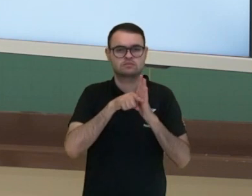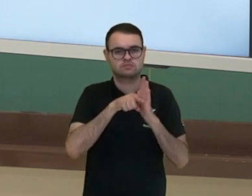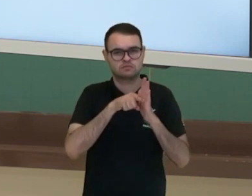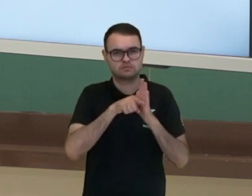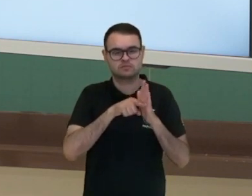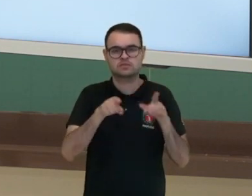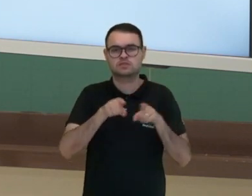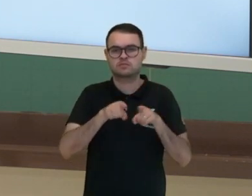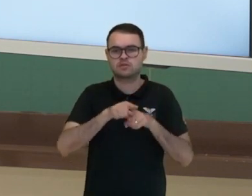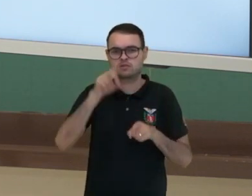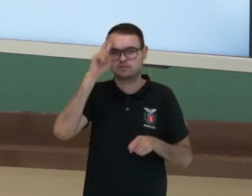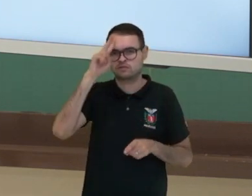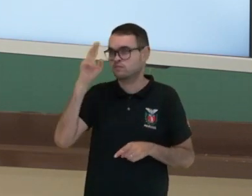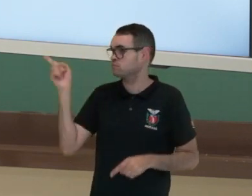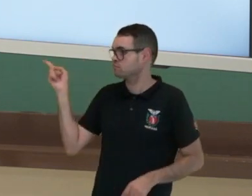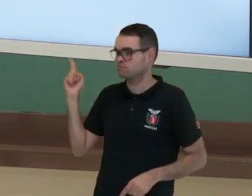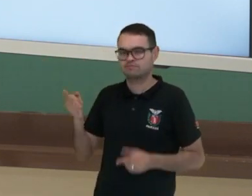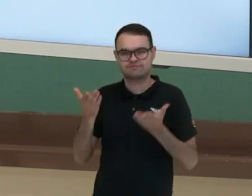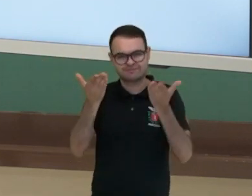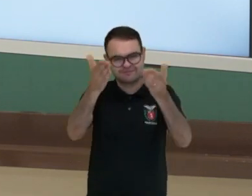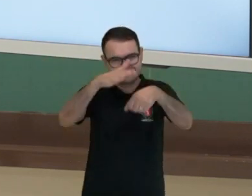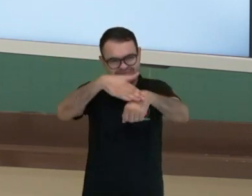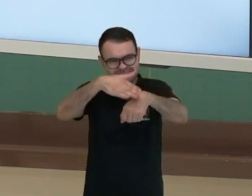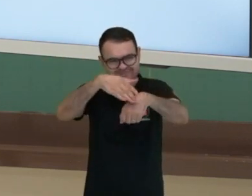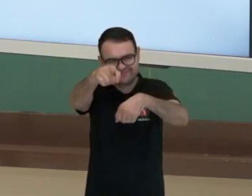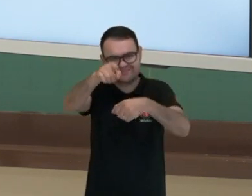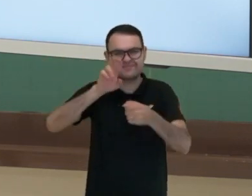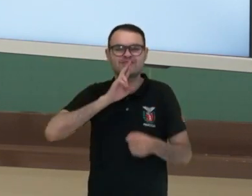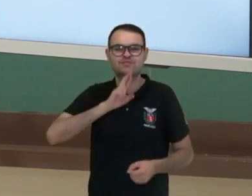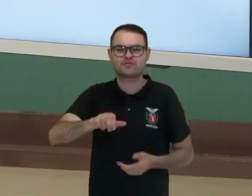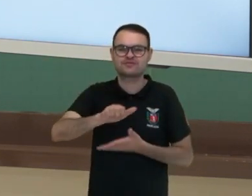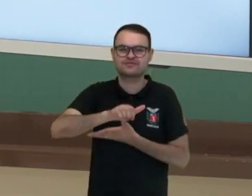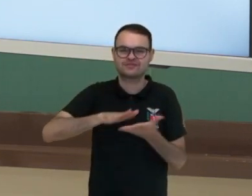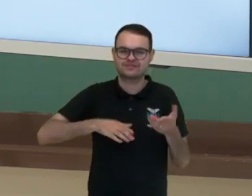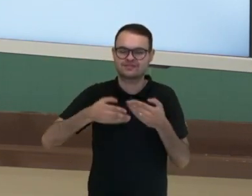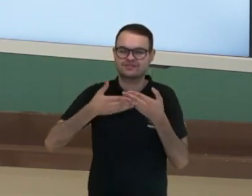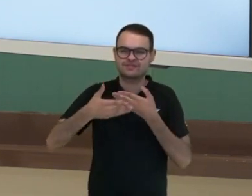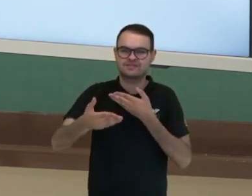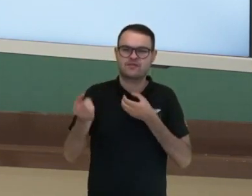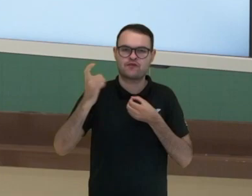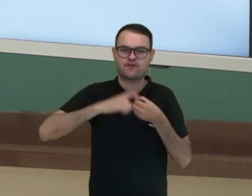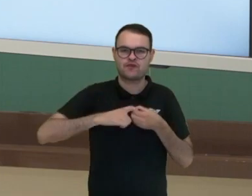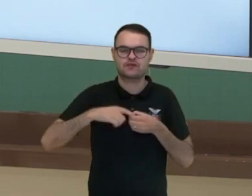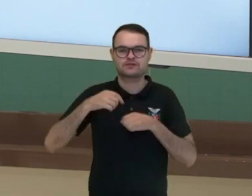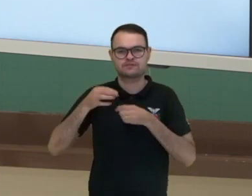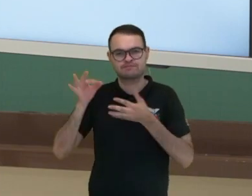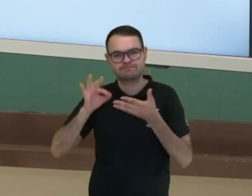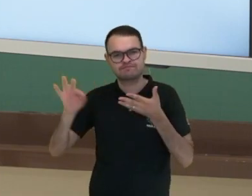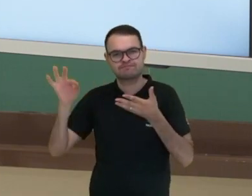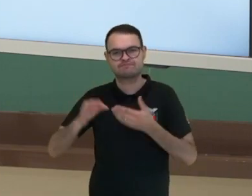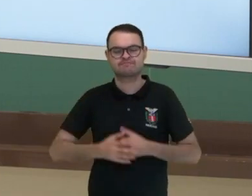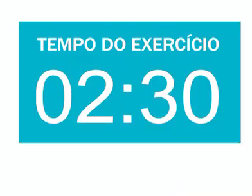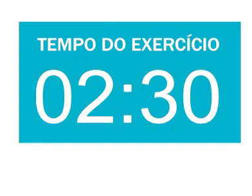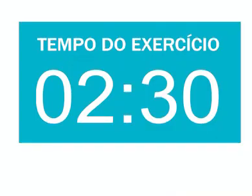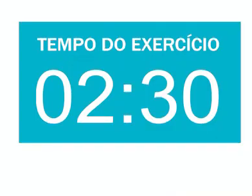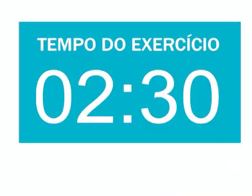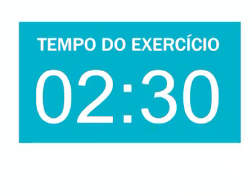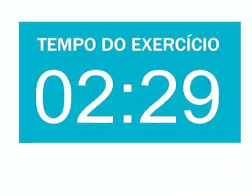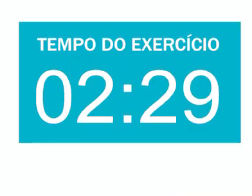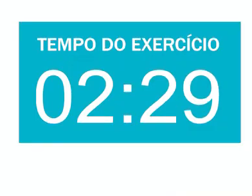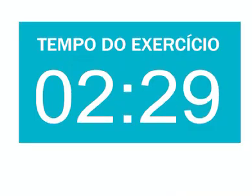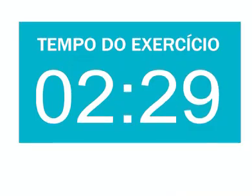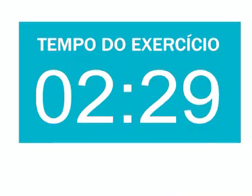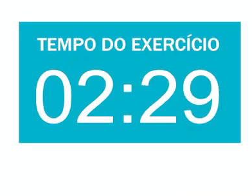e história. Pessoal, agora é com vocês, respondendo a atividade, e a gente volta para fazer a correção.